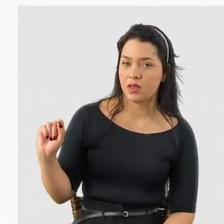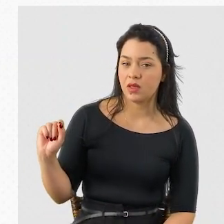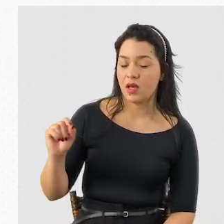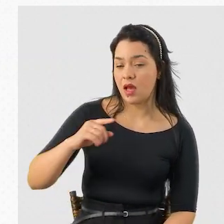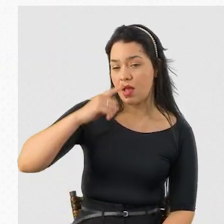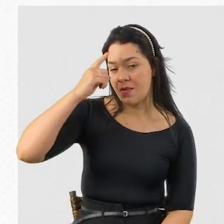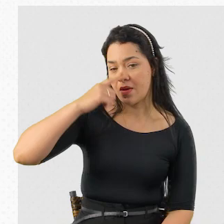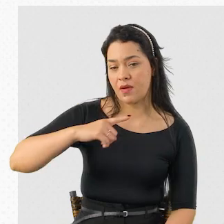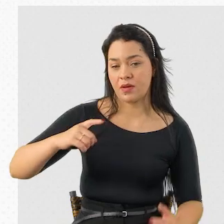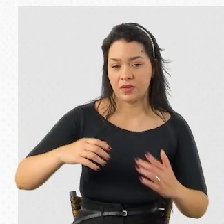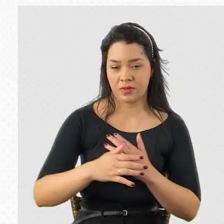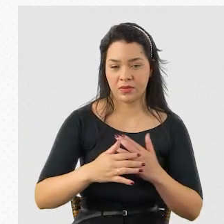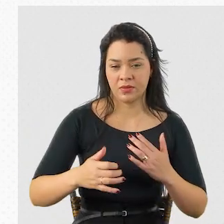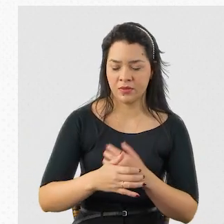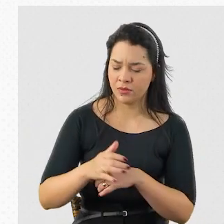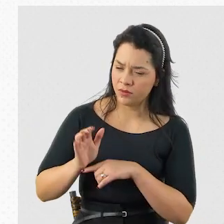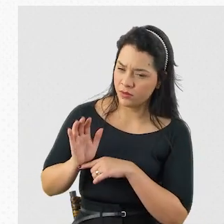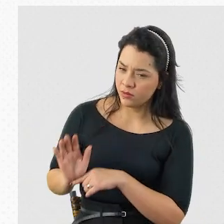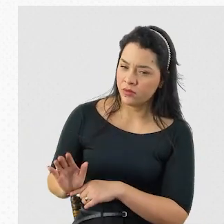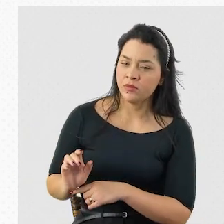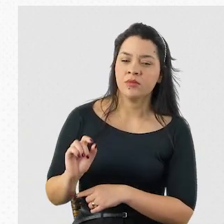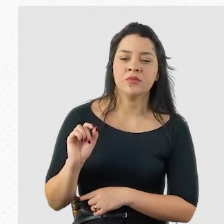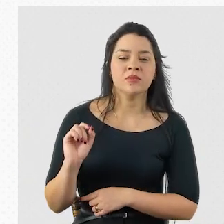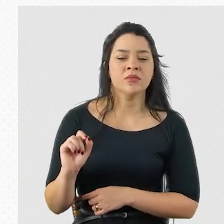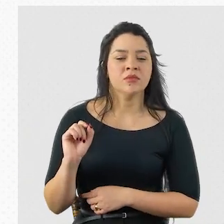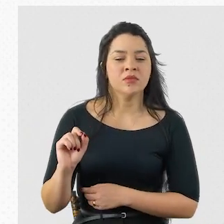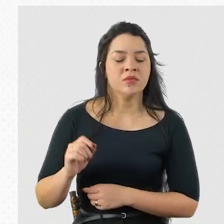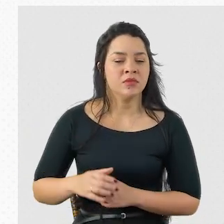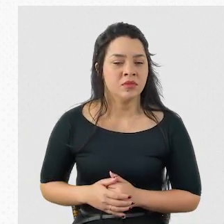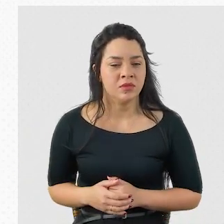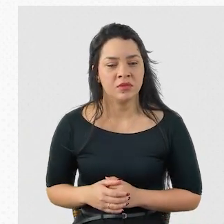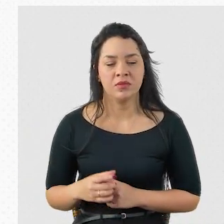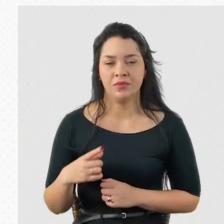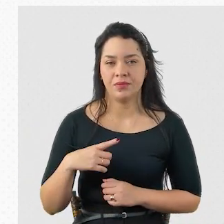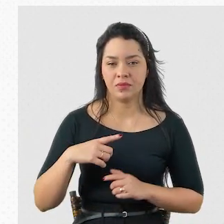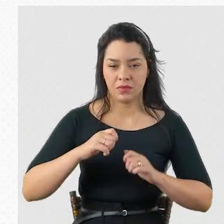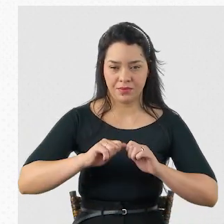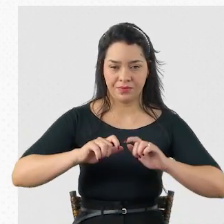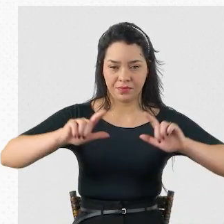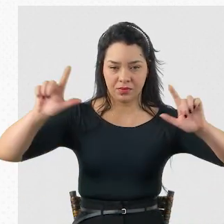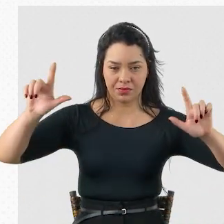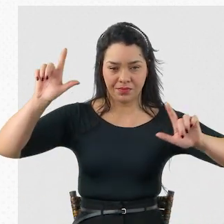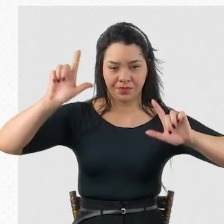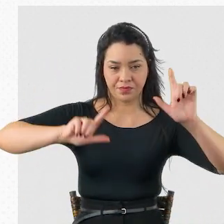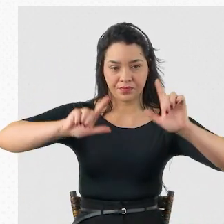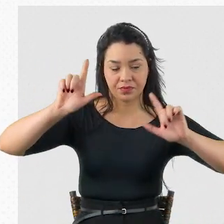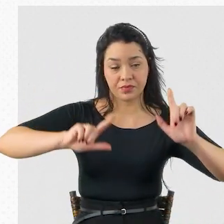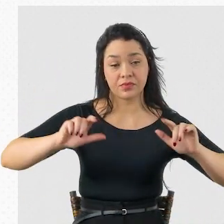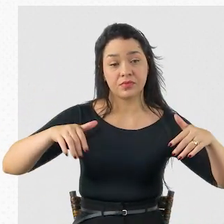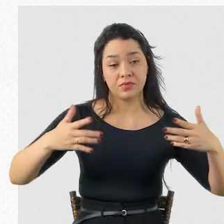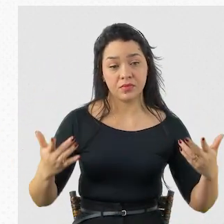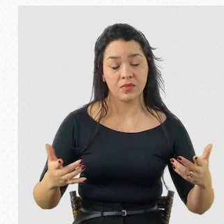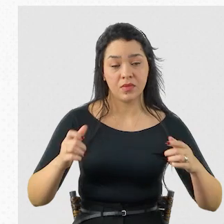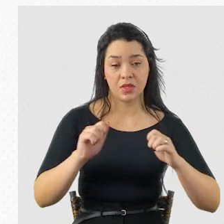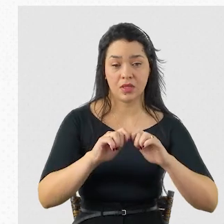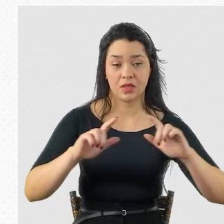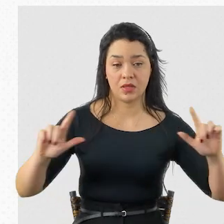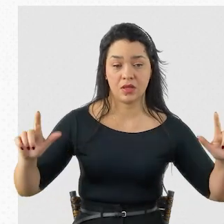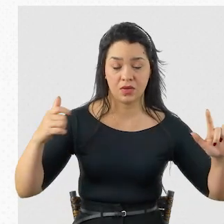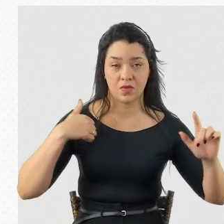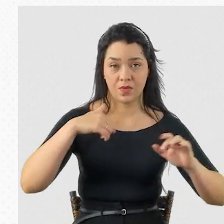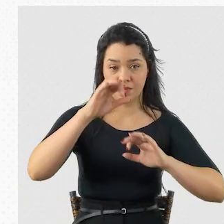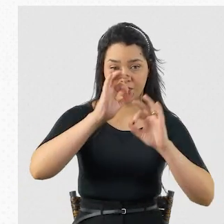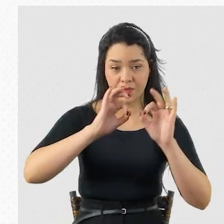da cidade e o suporte. Professor, o que é um suporte? Por exemplo, eu tenho a tela da minha TV bem aqui, então meu suporte é a tela da TV. Eu vou